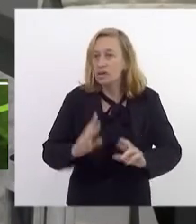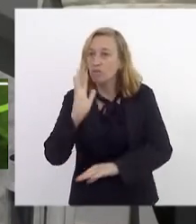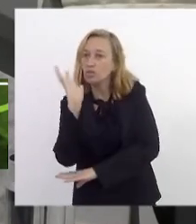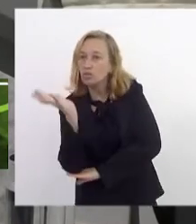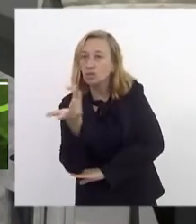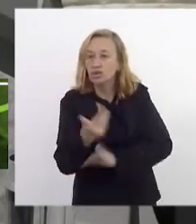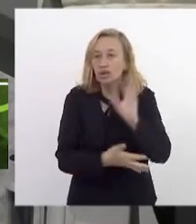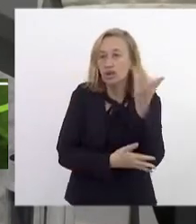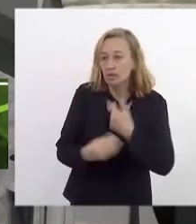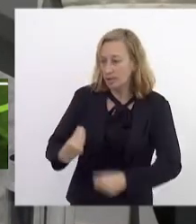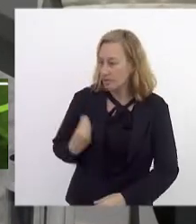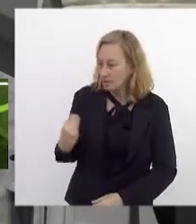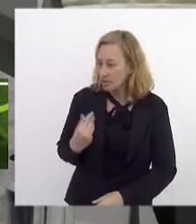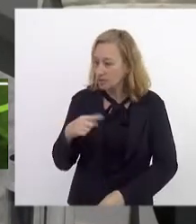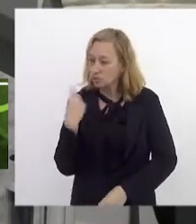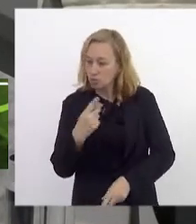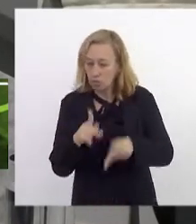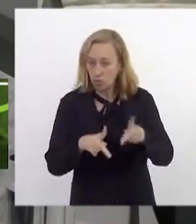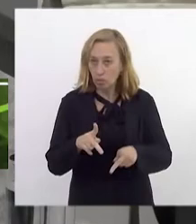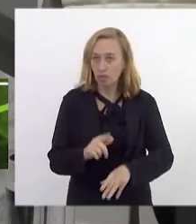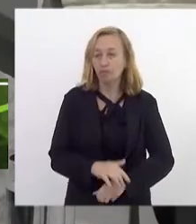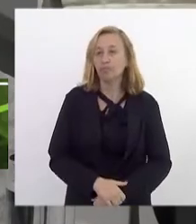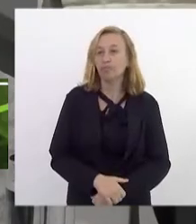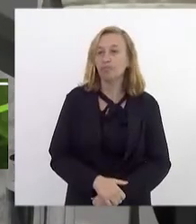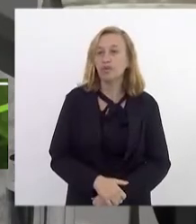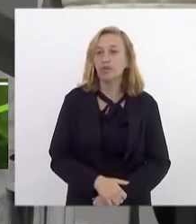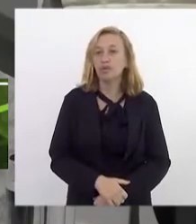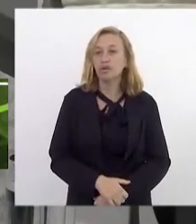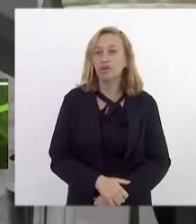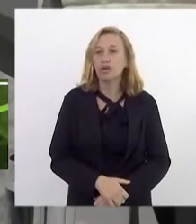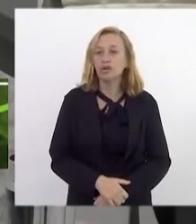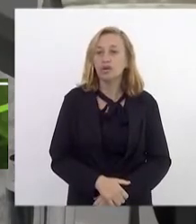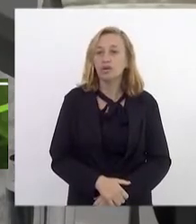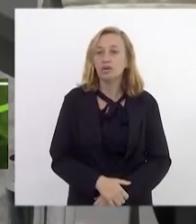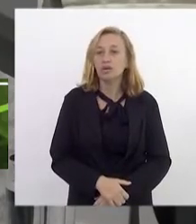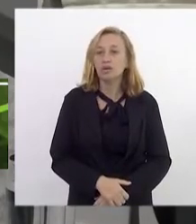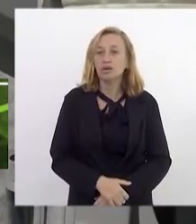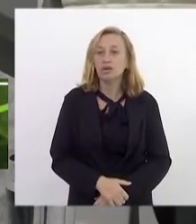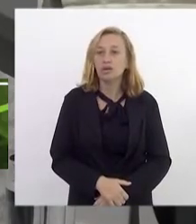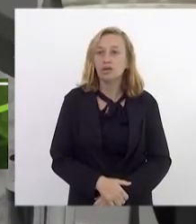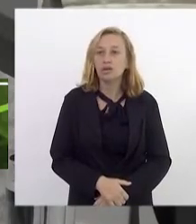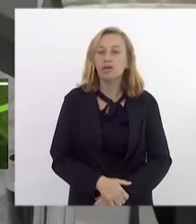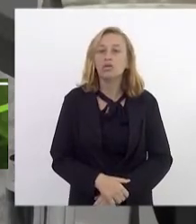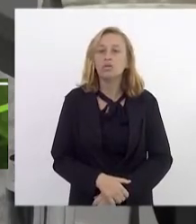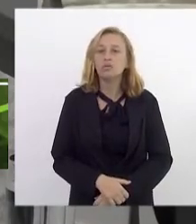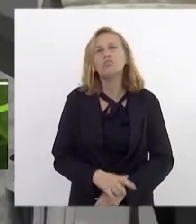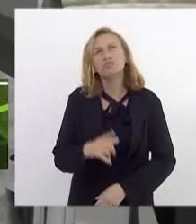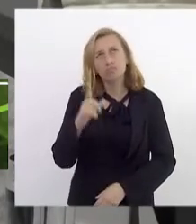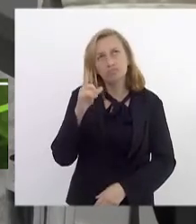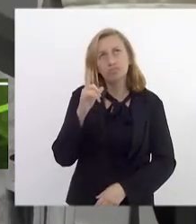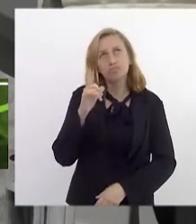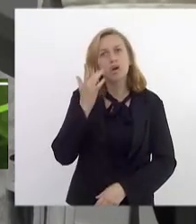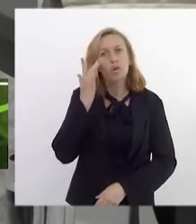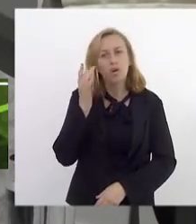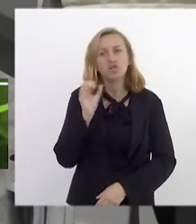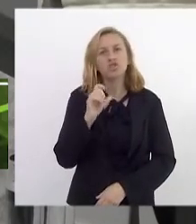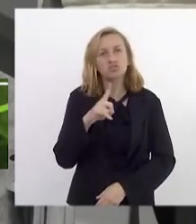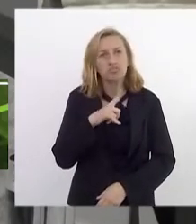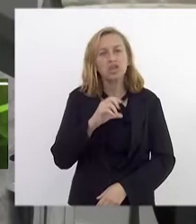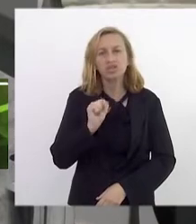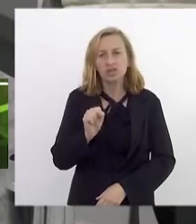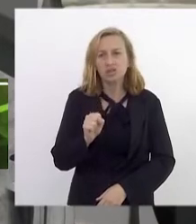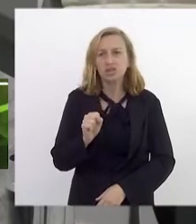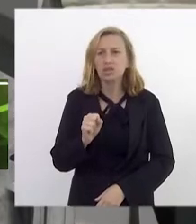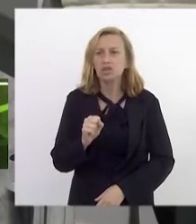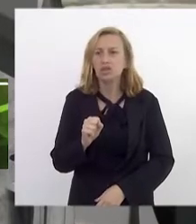para a sobrevivência da nossa população. Dito isto, acho que tem um pouco a ver com os programas já